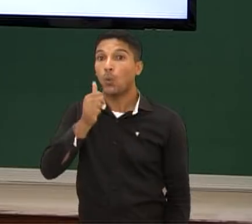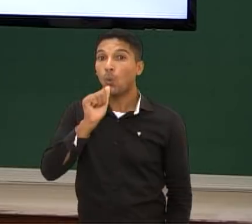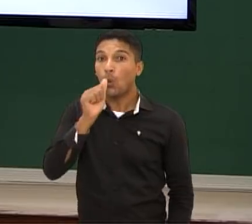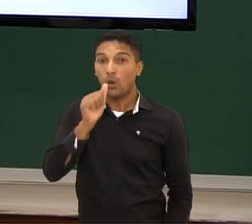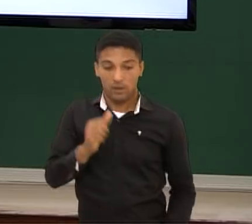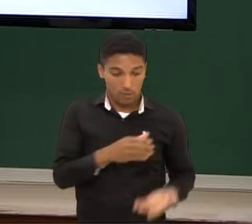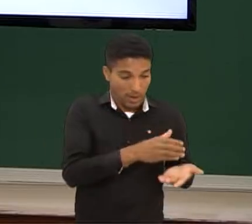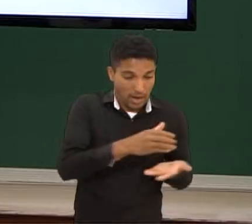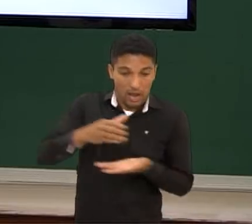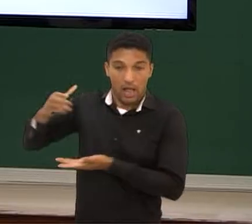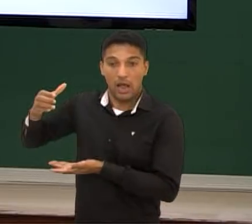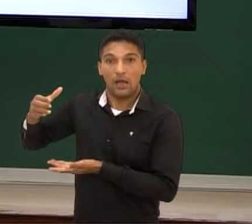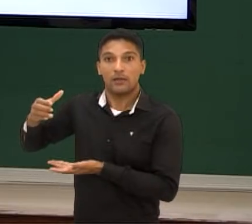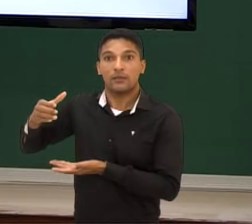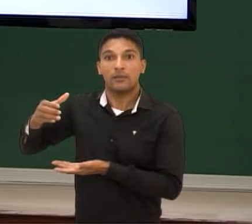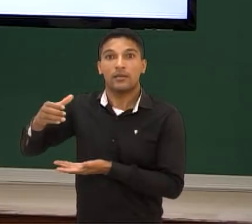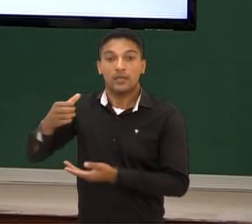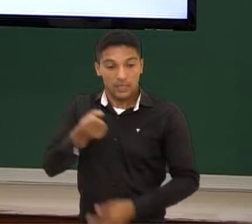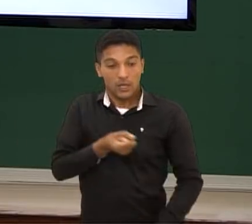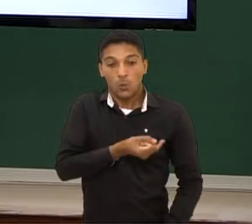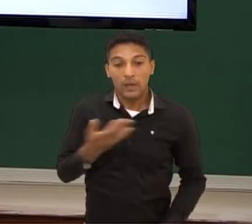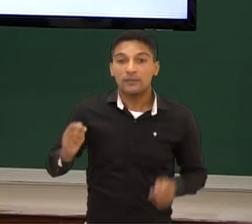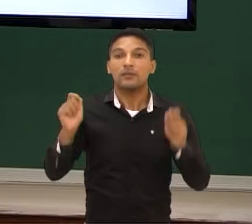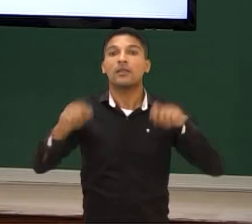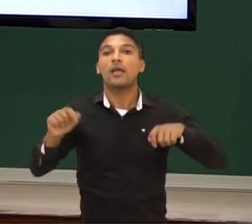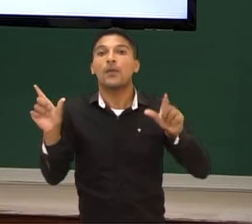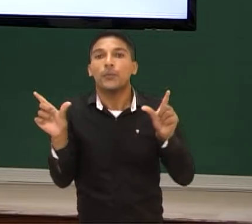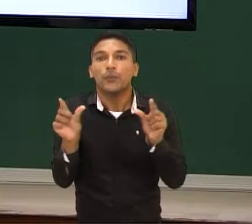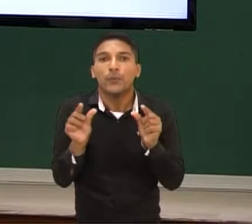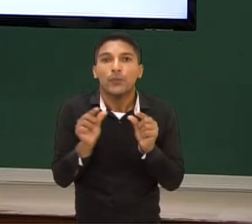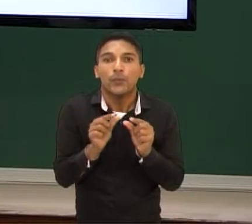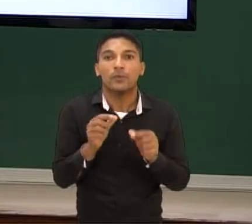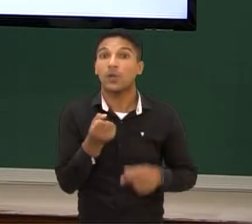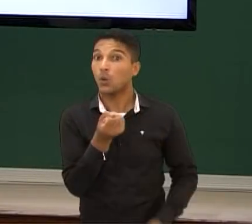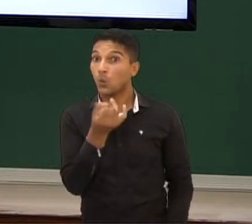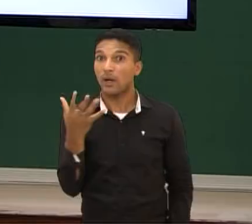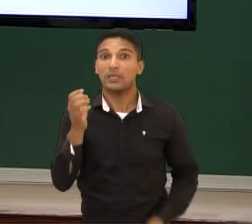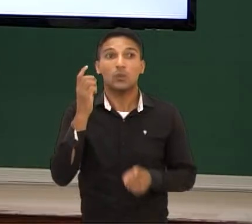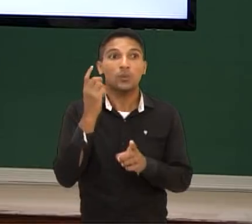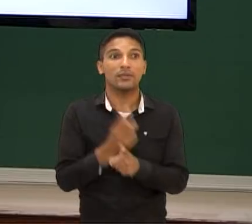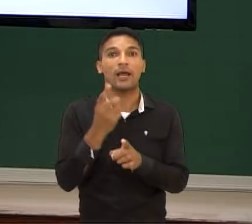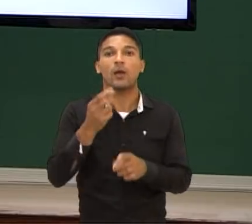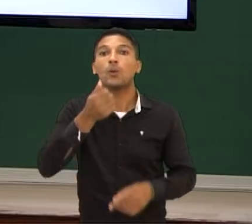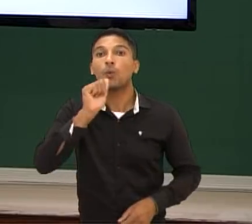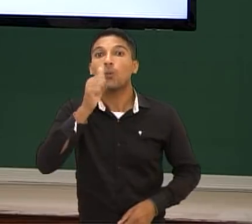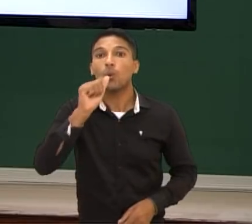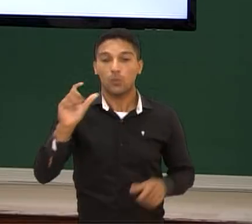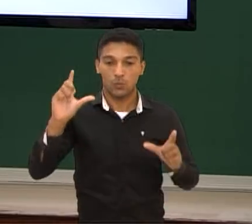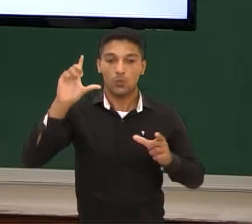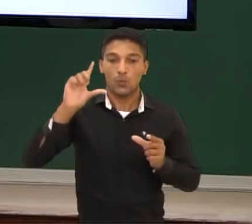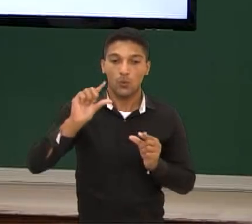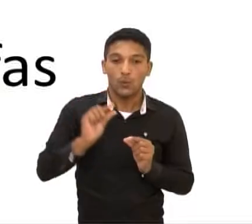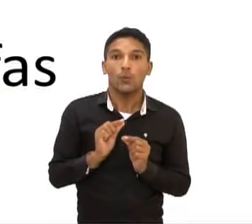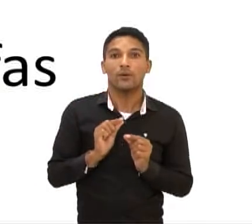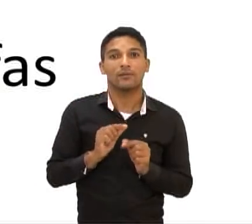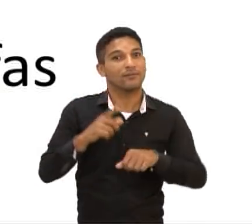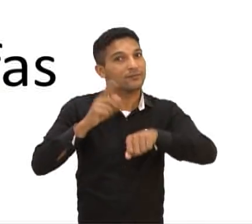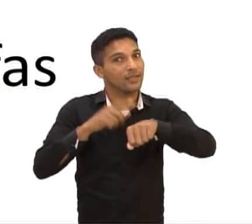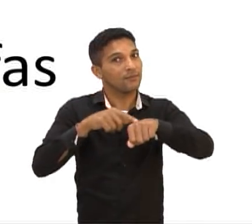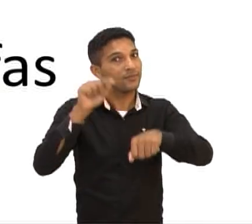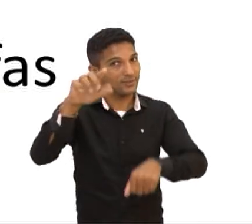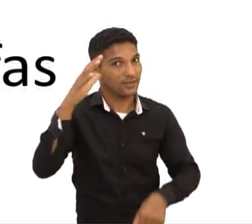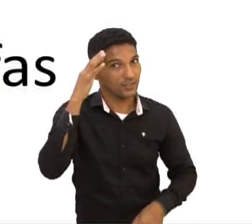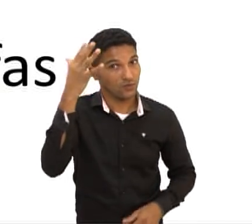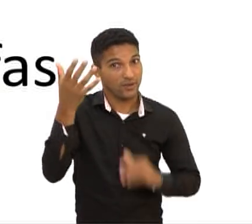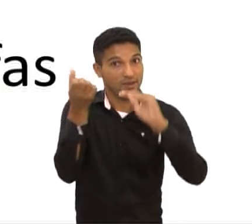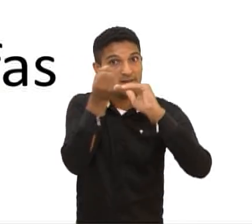4/5 que foi consumido. Como será que eu vou fazer para descobrir isso? Vamos lá, tempinho para vocês.